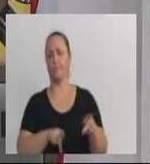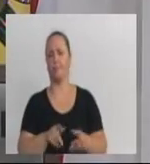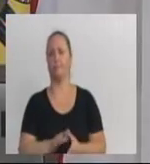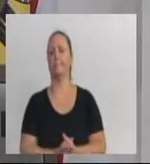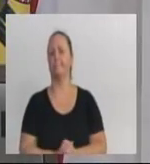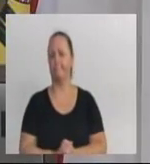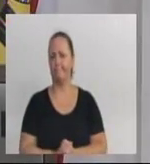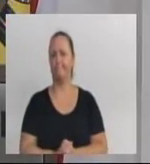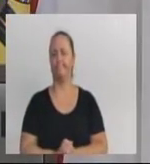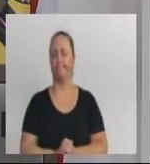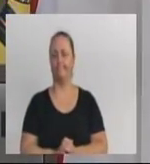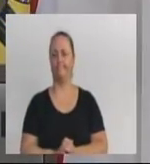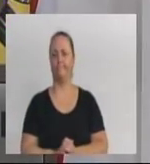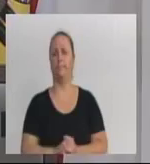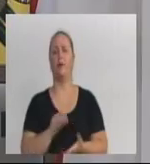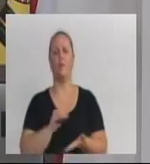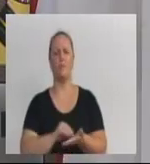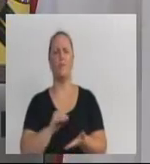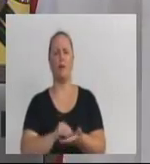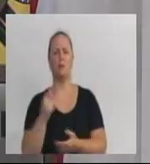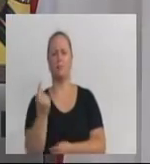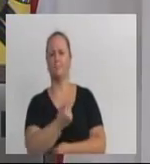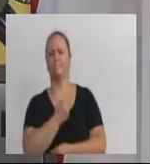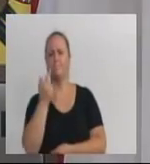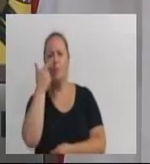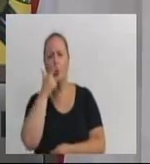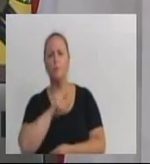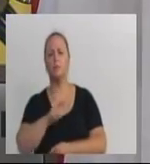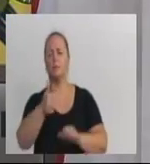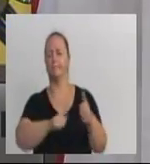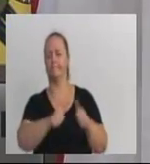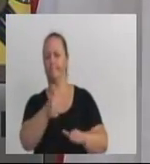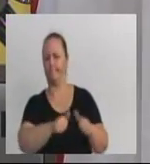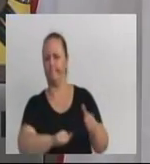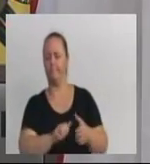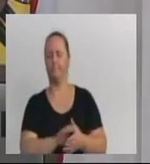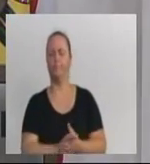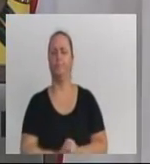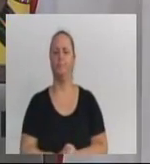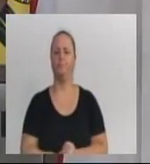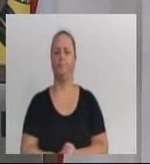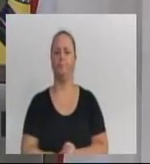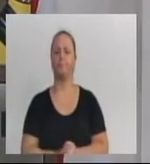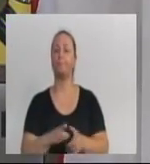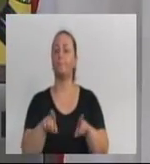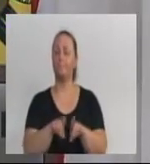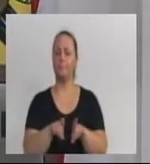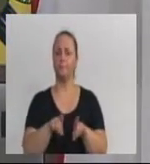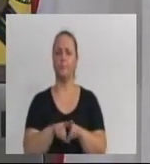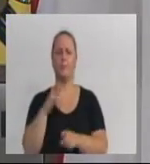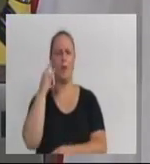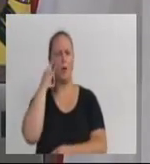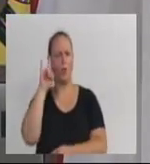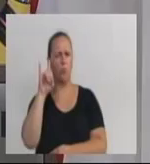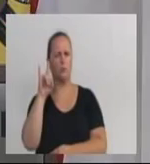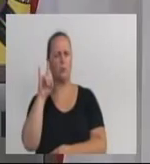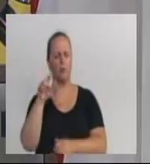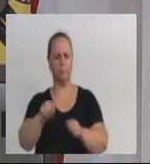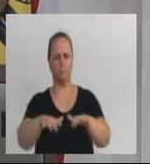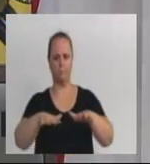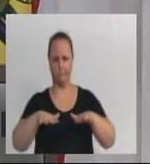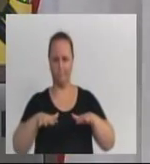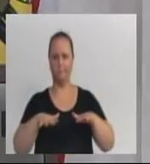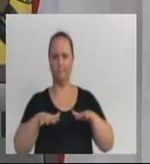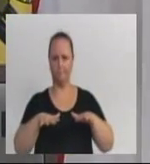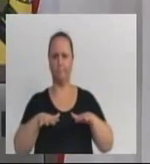Cabe isso para analisarmos. Segundo, senhores, na última sessão, essa casa,